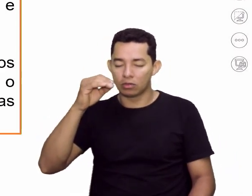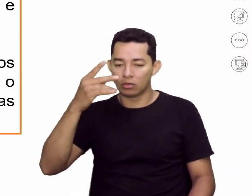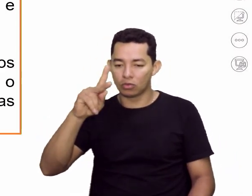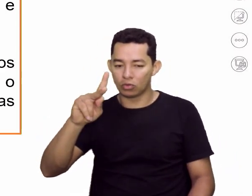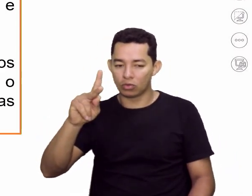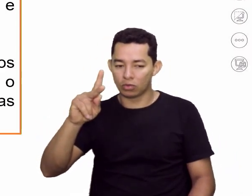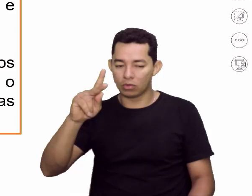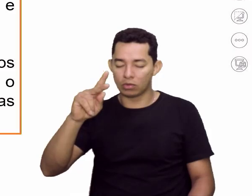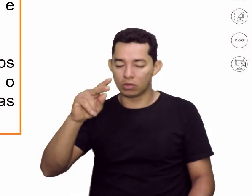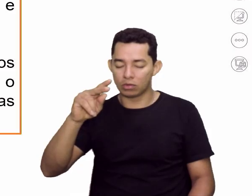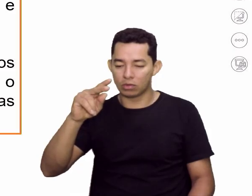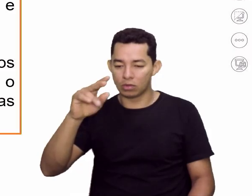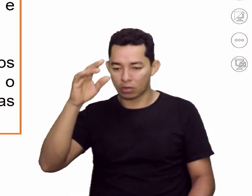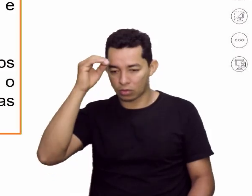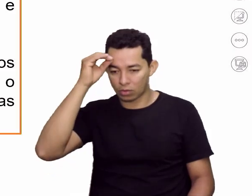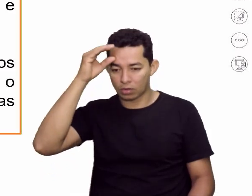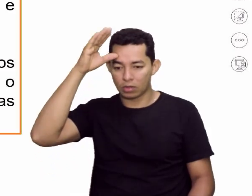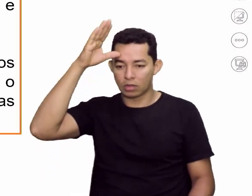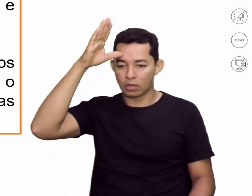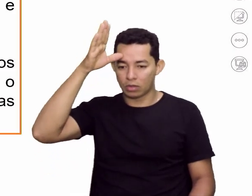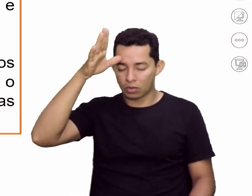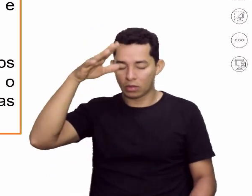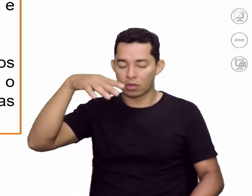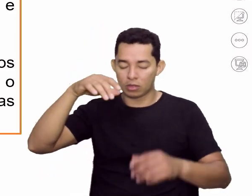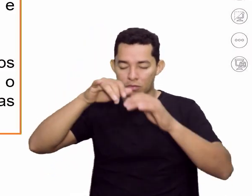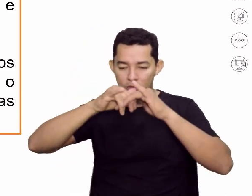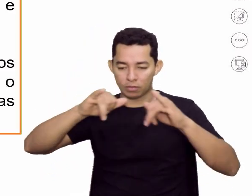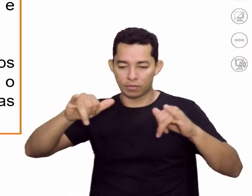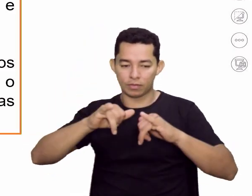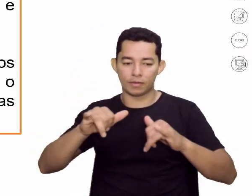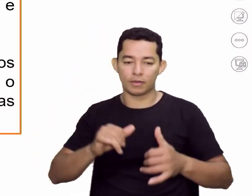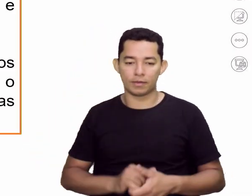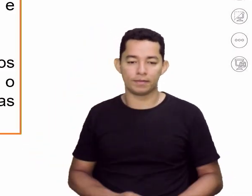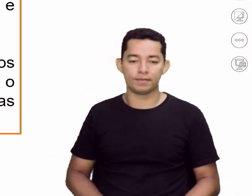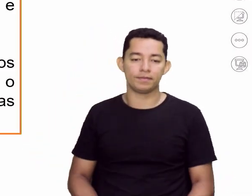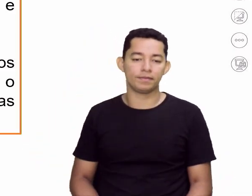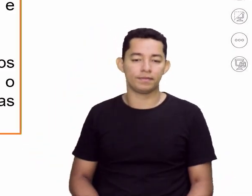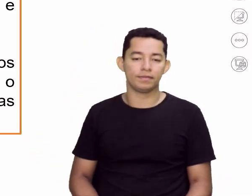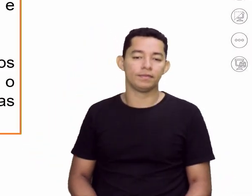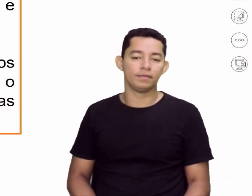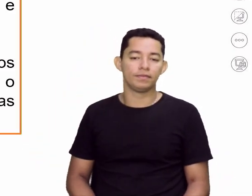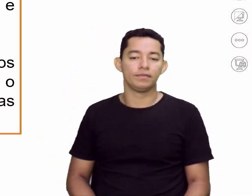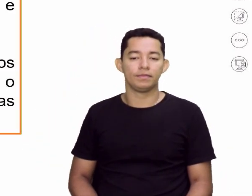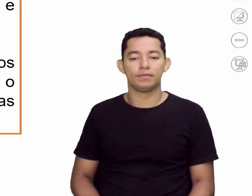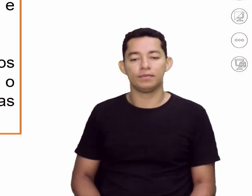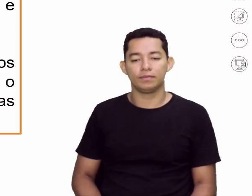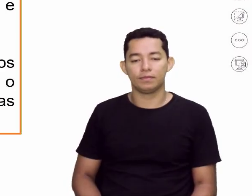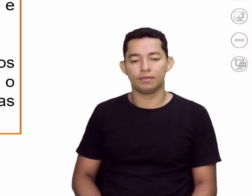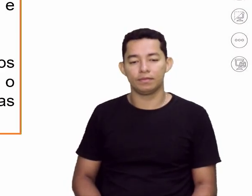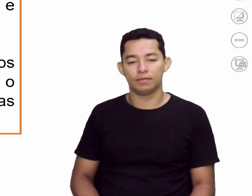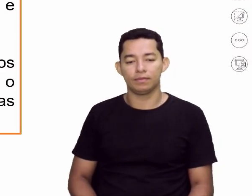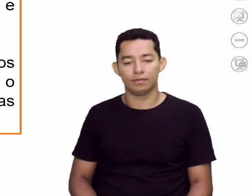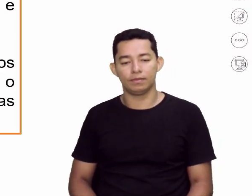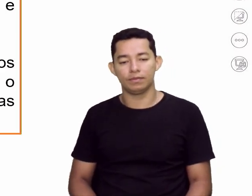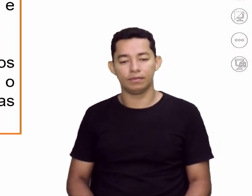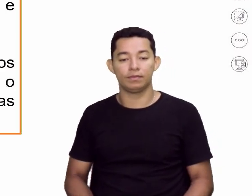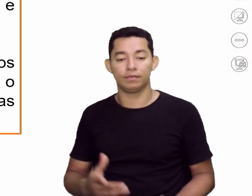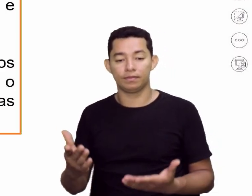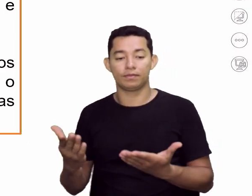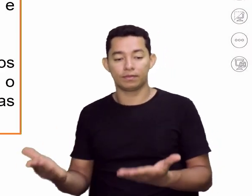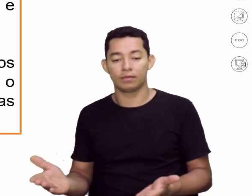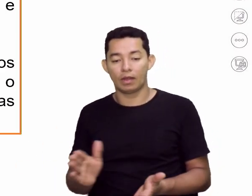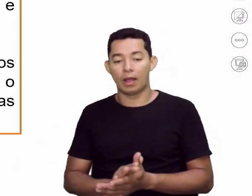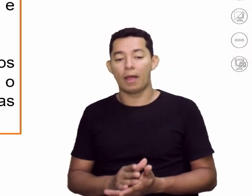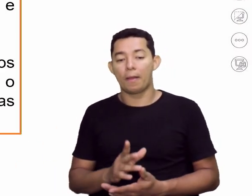Claude, porque o cara né? Não é brasileiro esse nome, não é português. Costumava pintar a